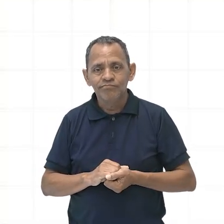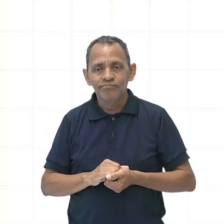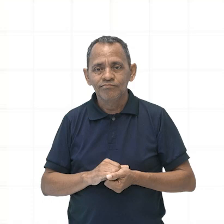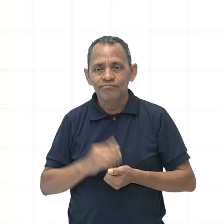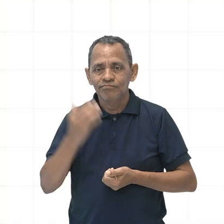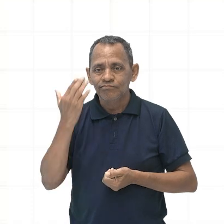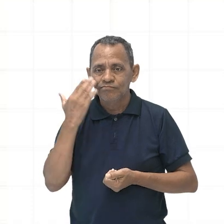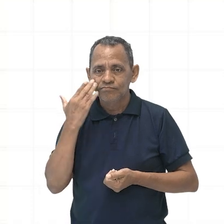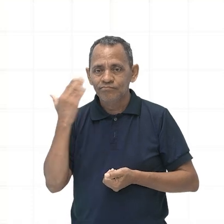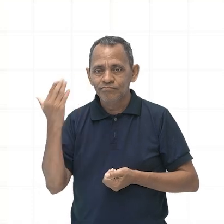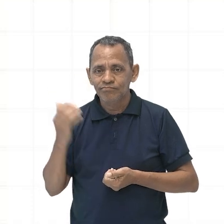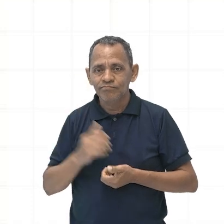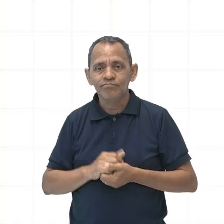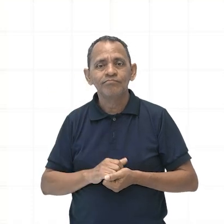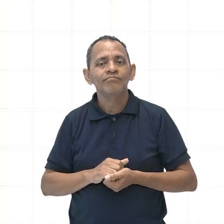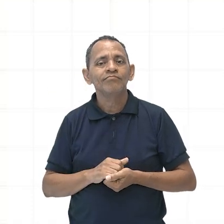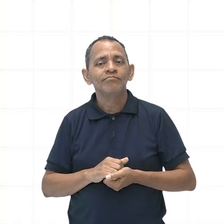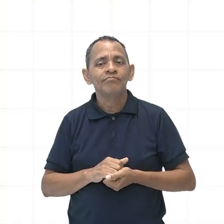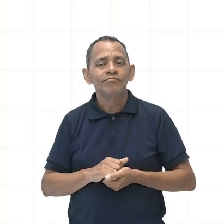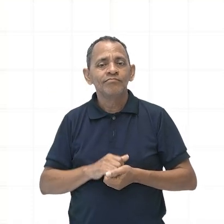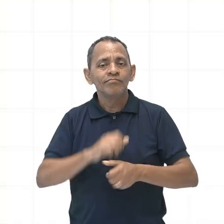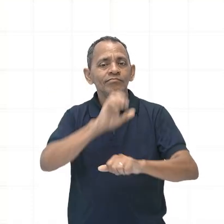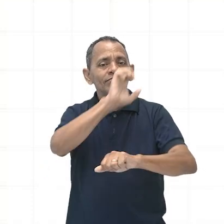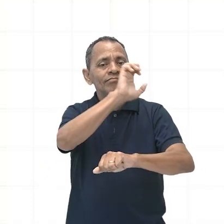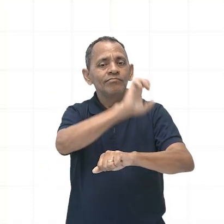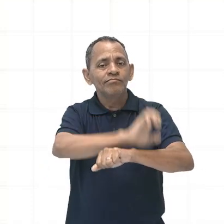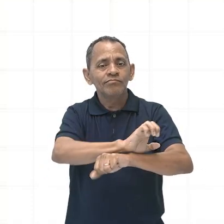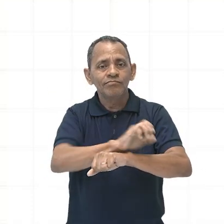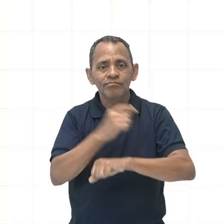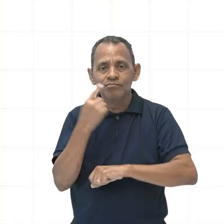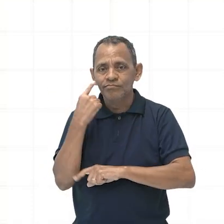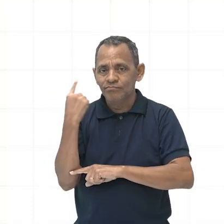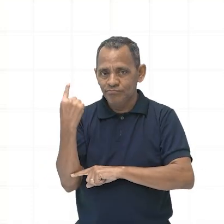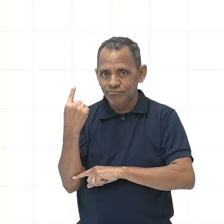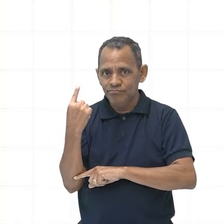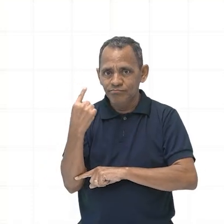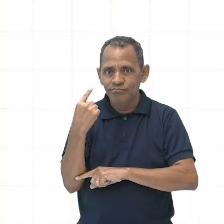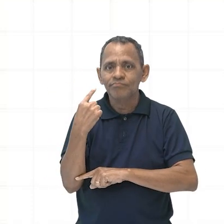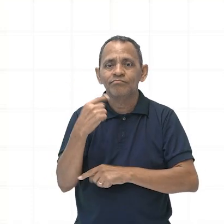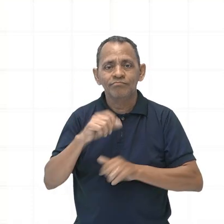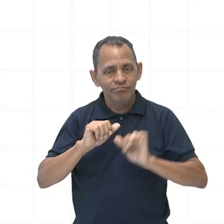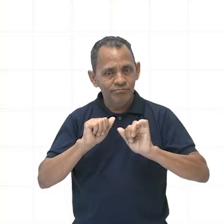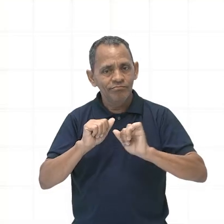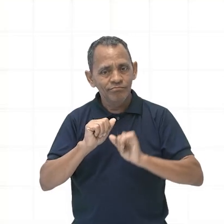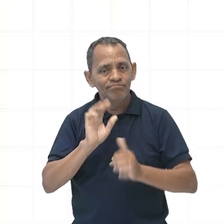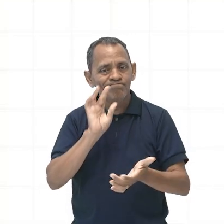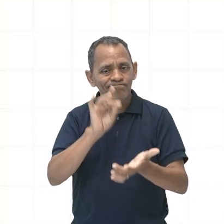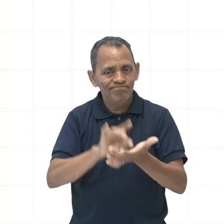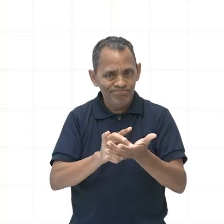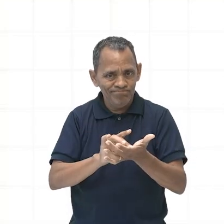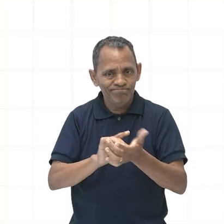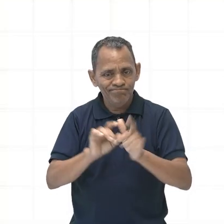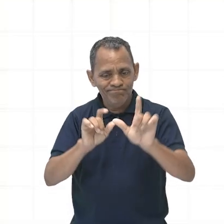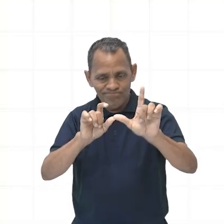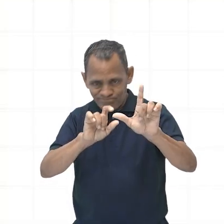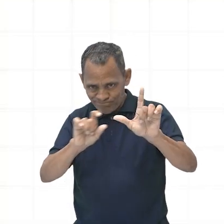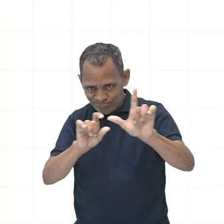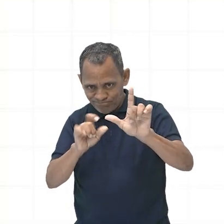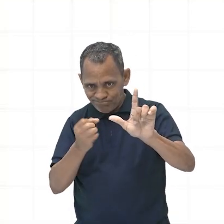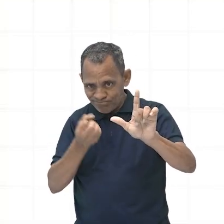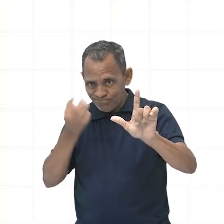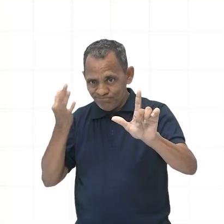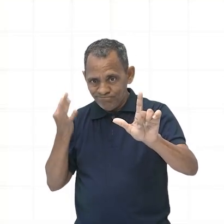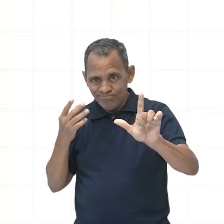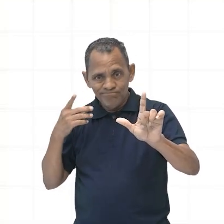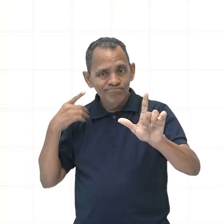aqui, esse estado. Eu posso dizer, ó, pela legenda, que o número de advogados vai